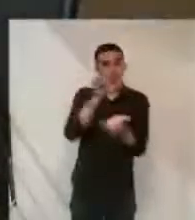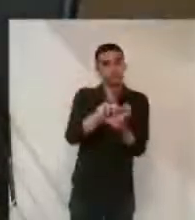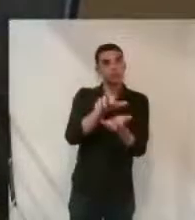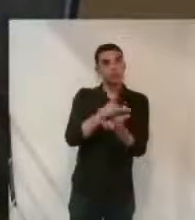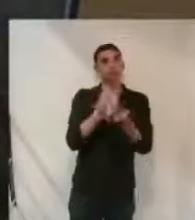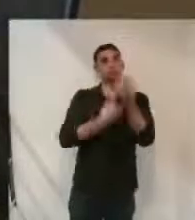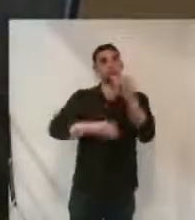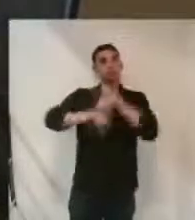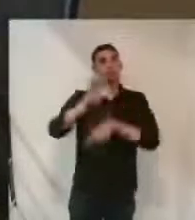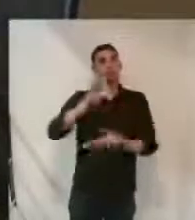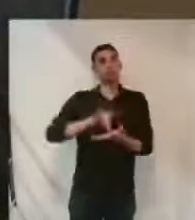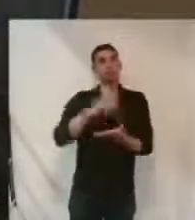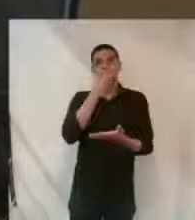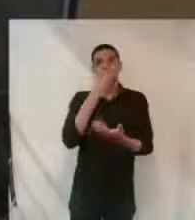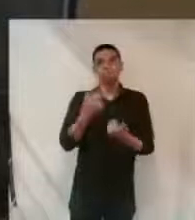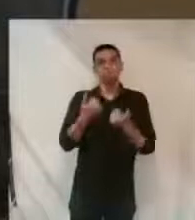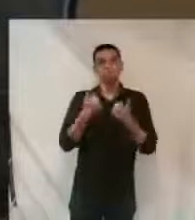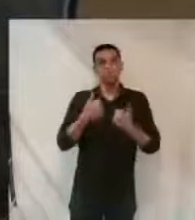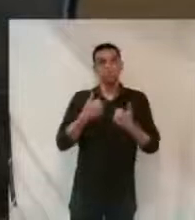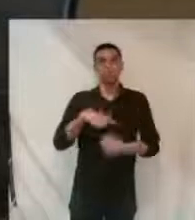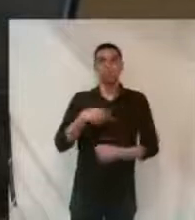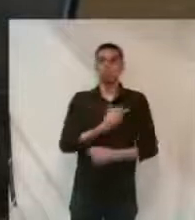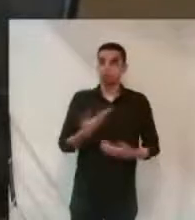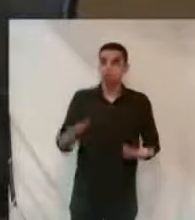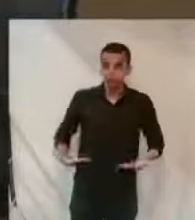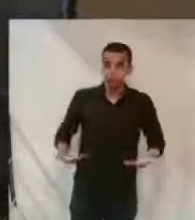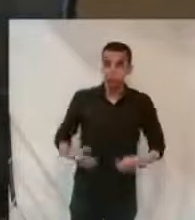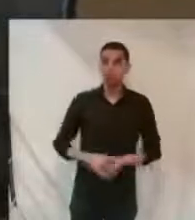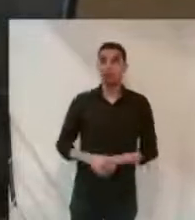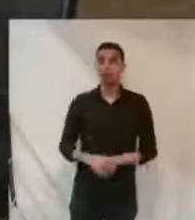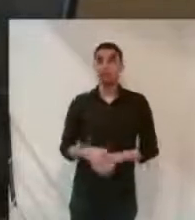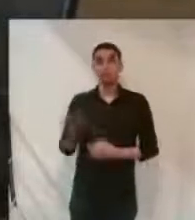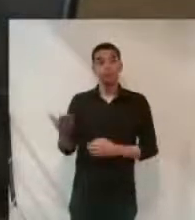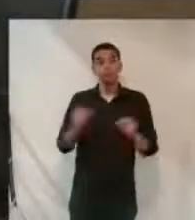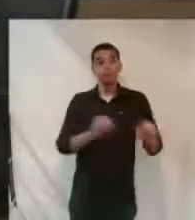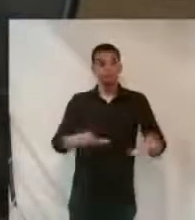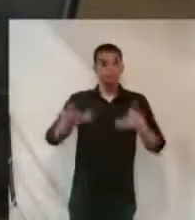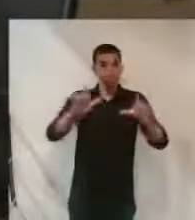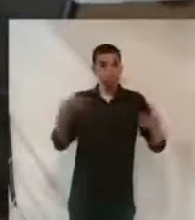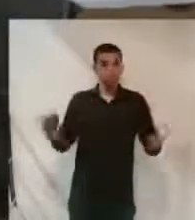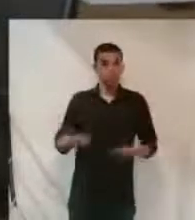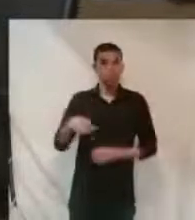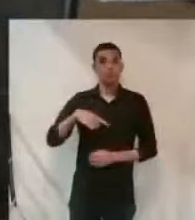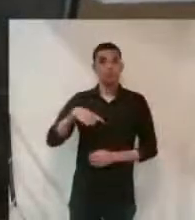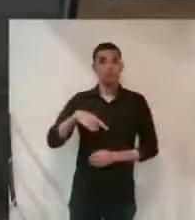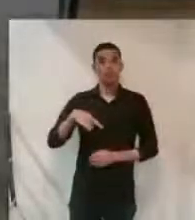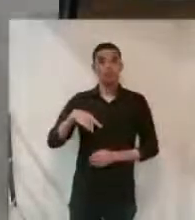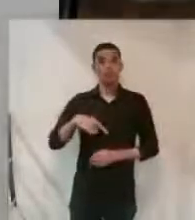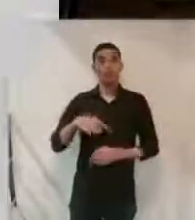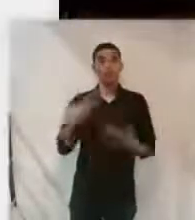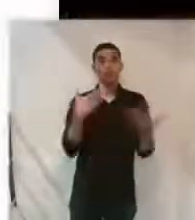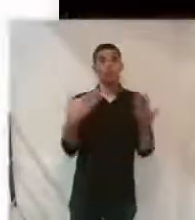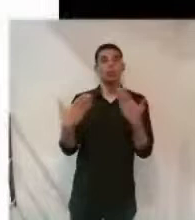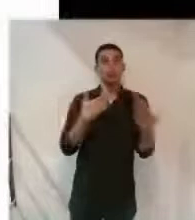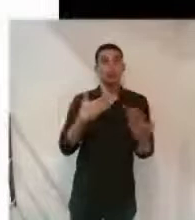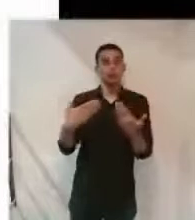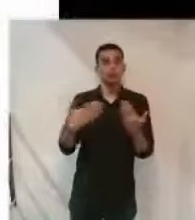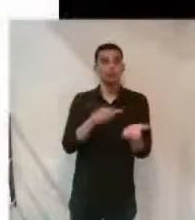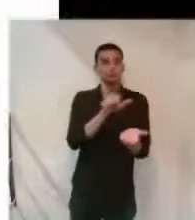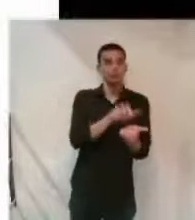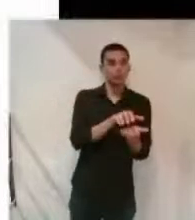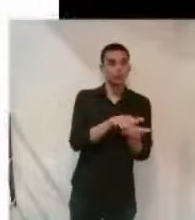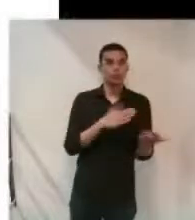estamos vivenciando. E aqui é um quadro de disposição final de resíduos sólidos comparado com o Nordeste. O